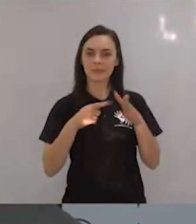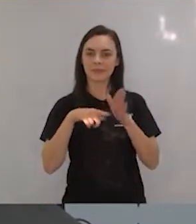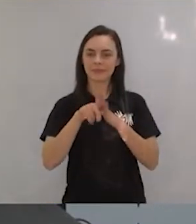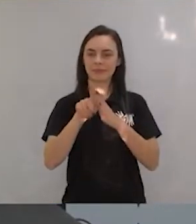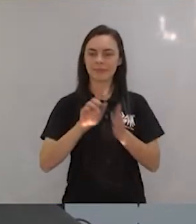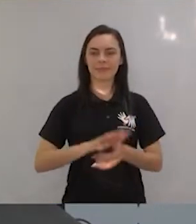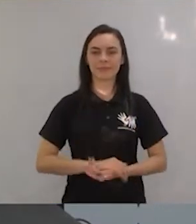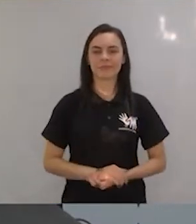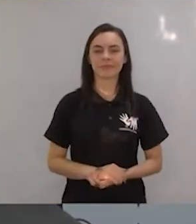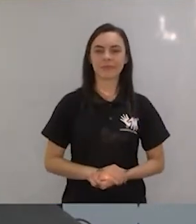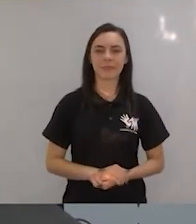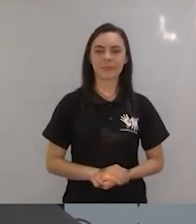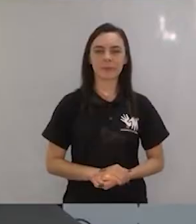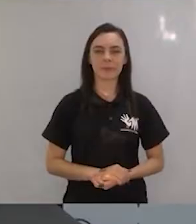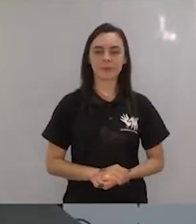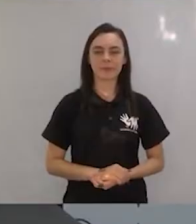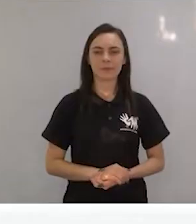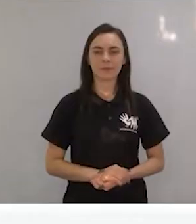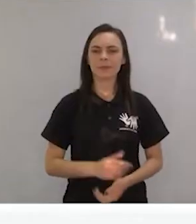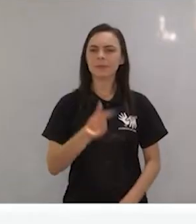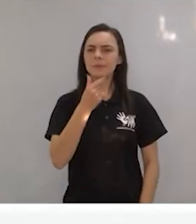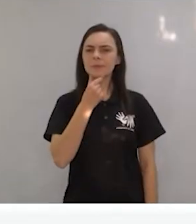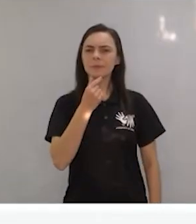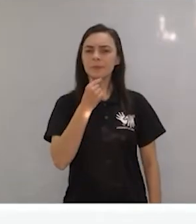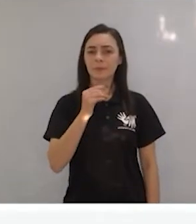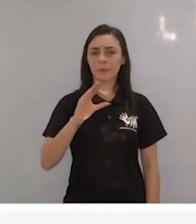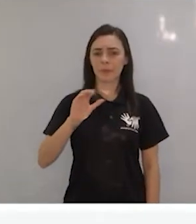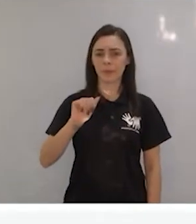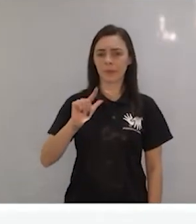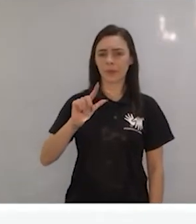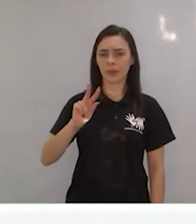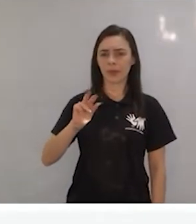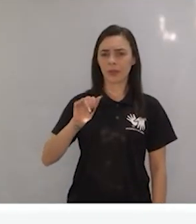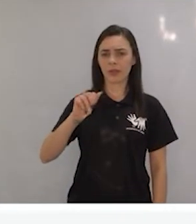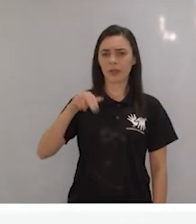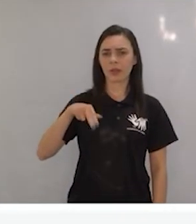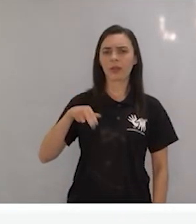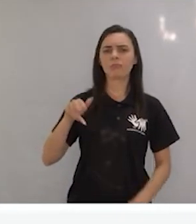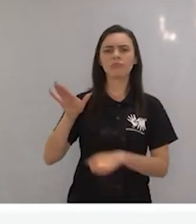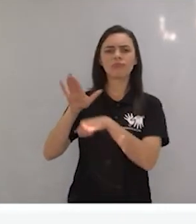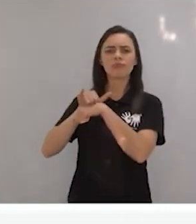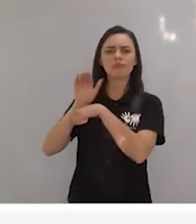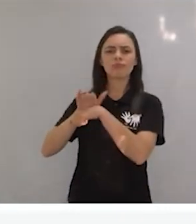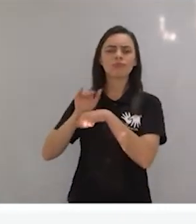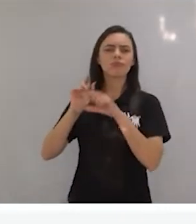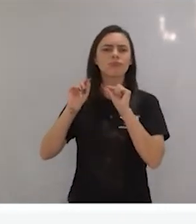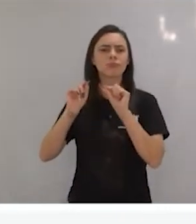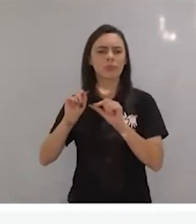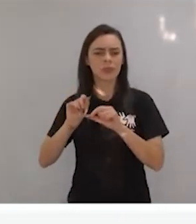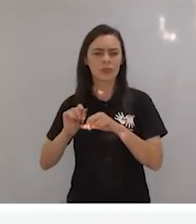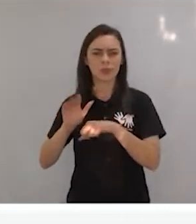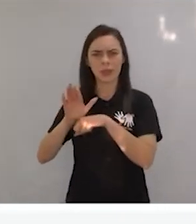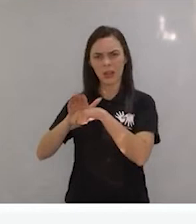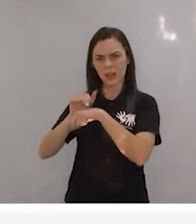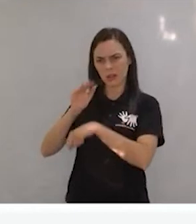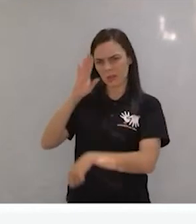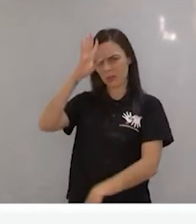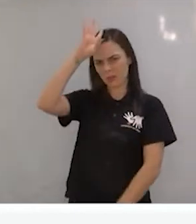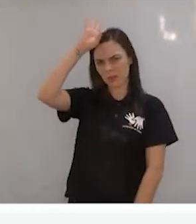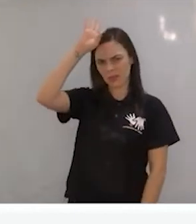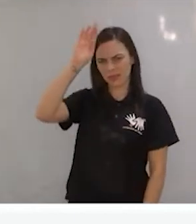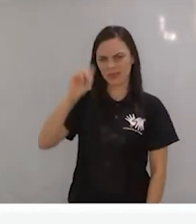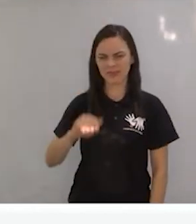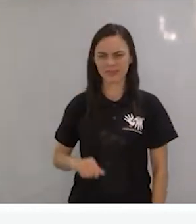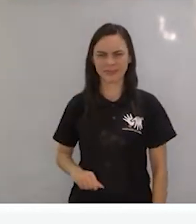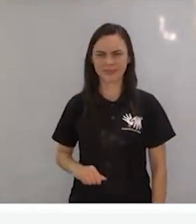terceira pergunta. Quem o Calvin foi buscar para ajudar o coatizinho? Ai, ai, ai. Ele chamou o bombeiro?